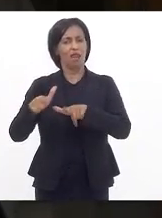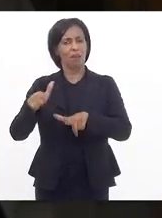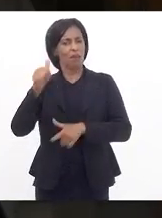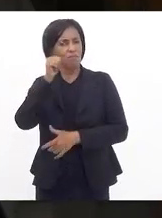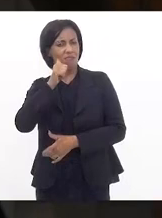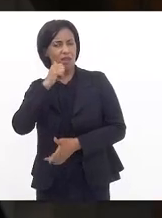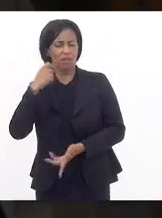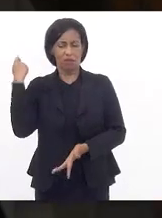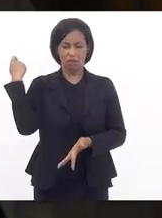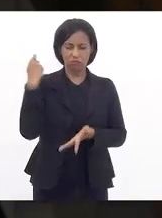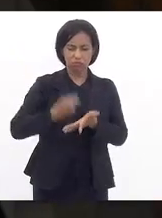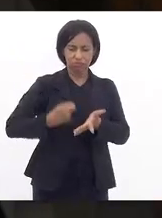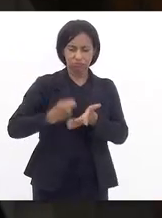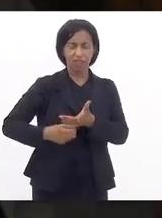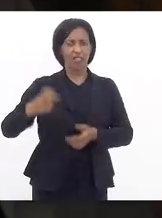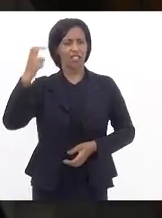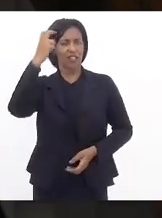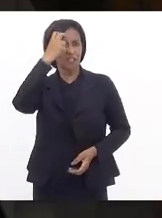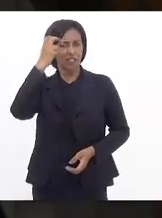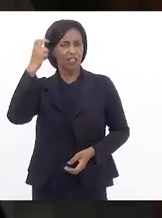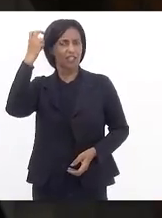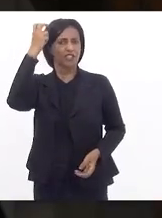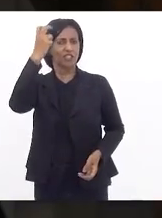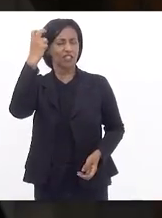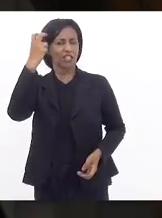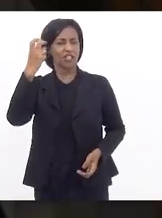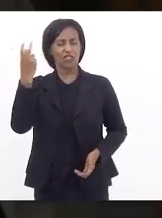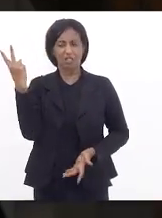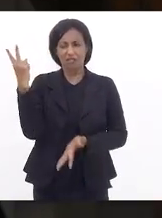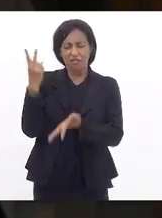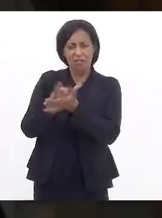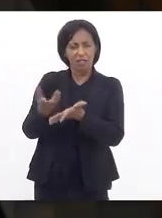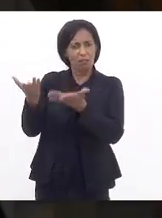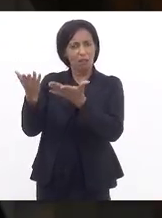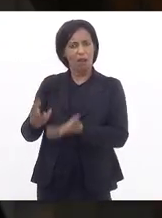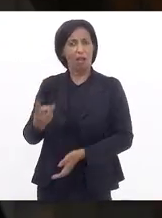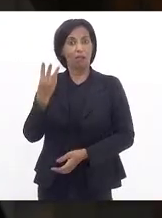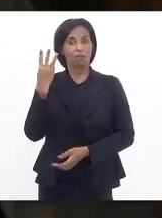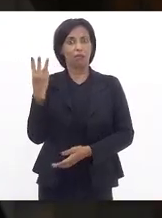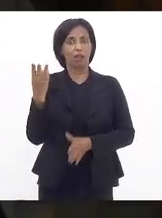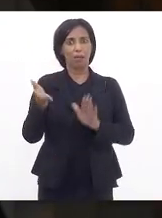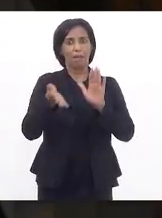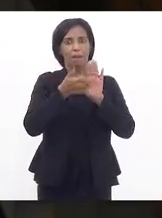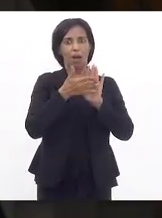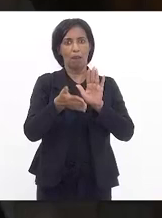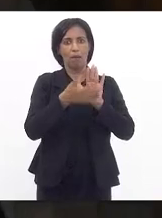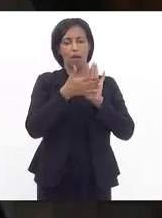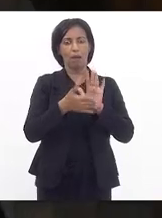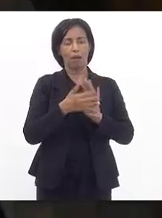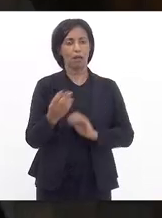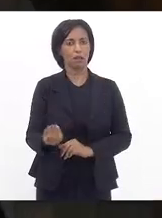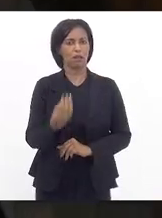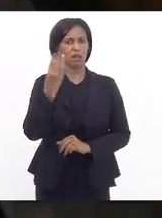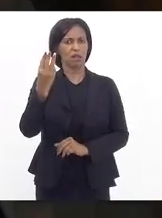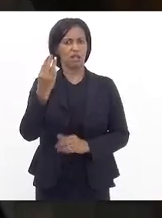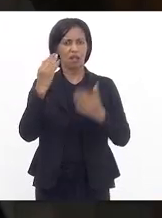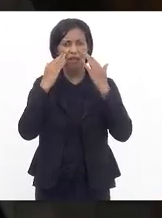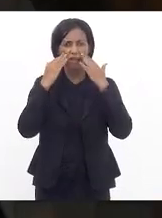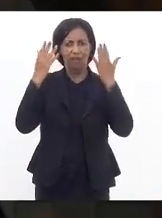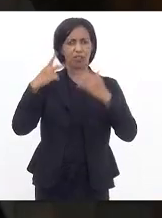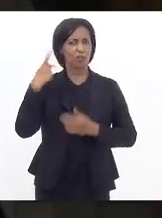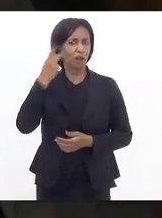combativo inteligente lutadora que sempre foi nesse modelo ó o três mandatos sucessivos nesta casa está frente